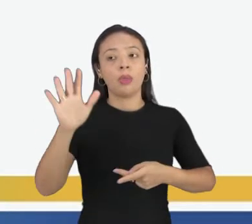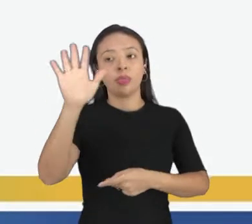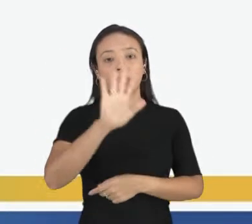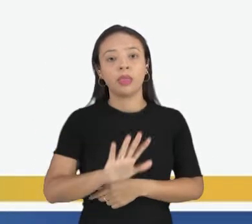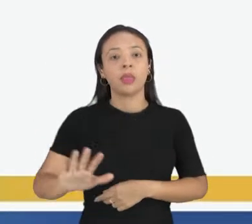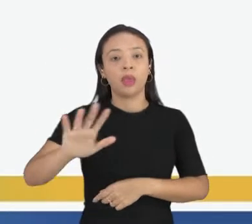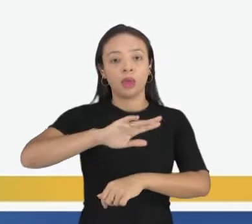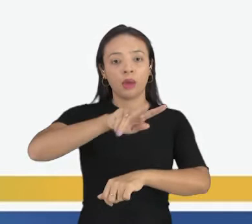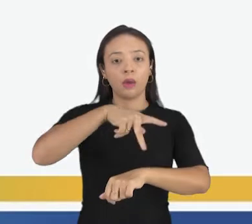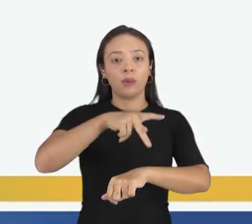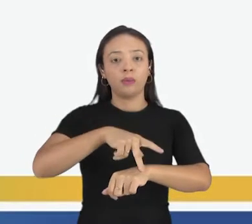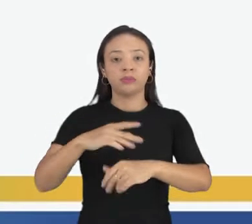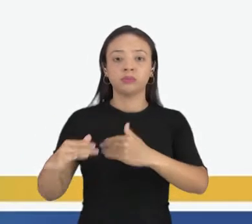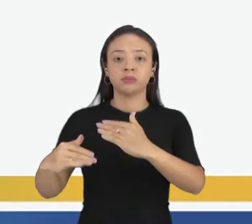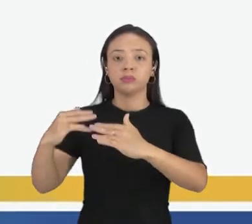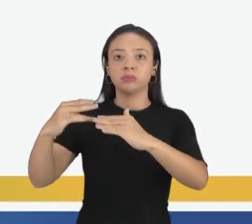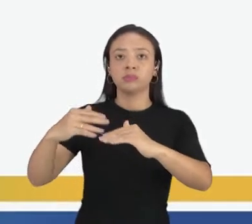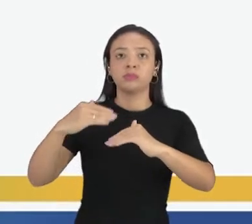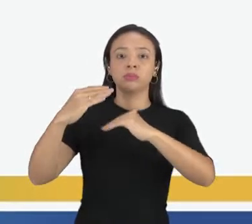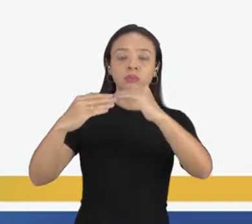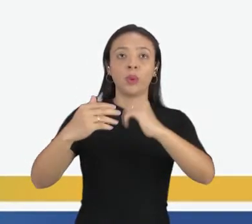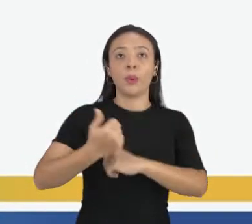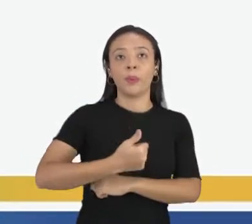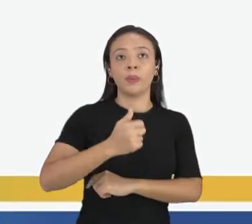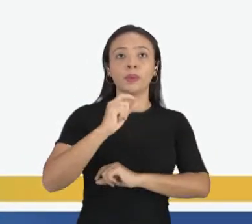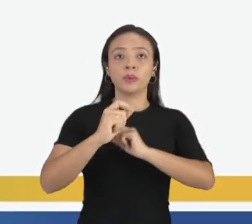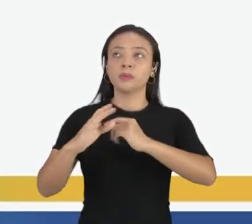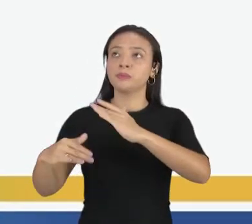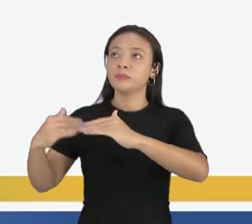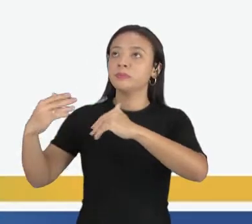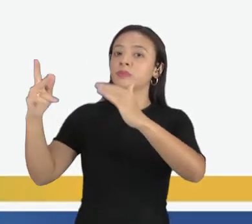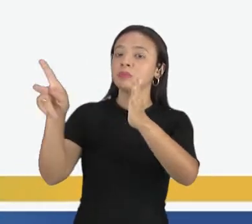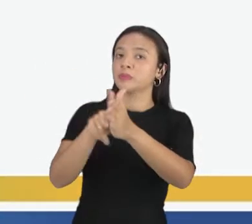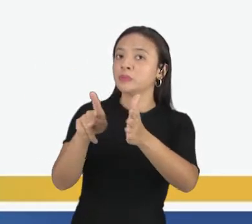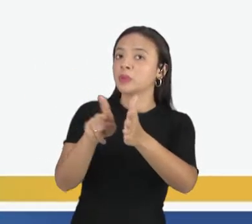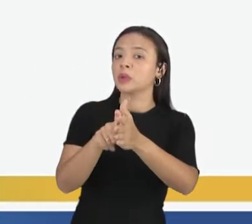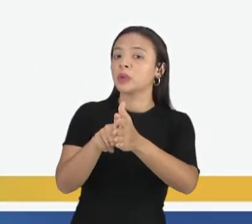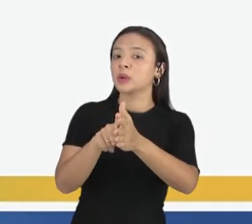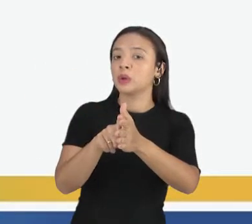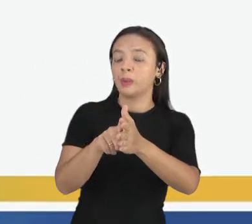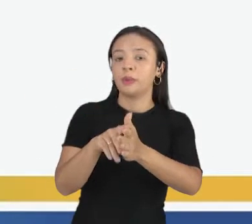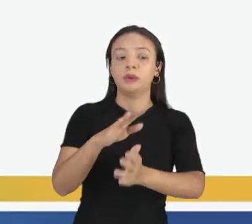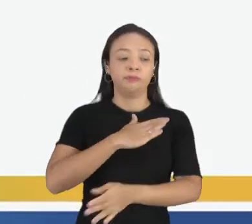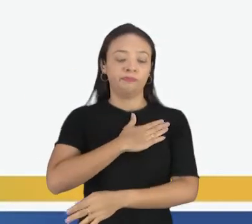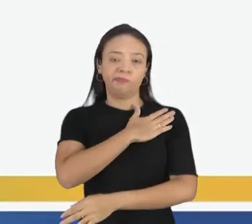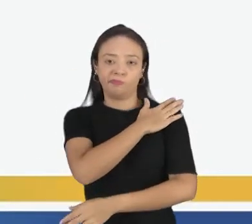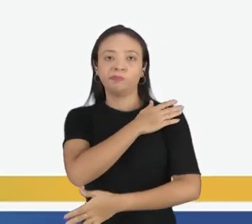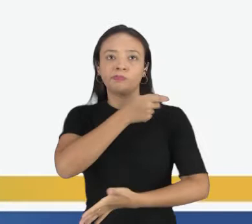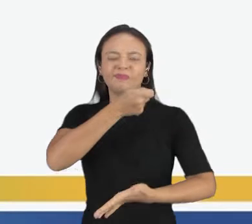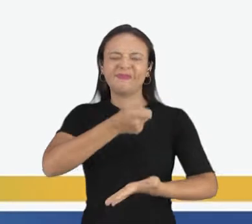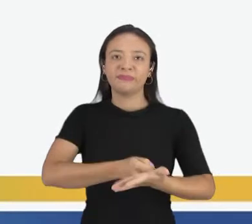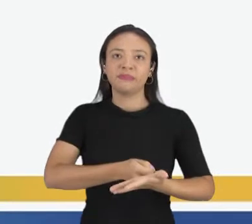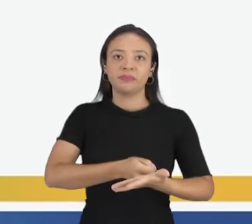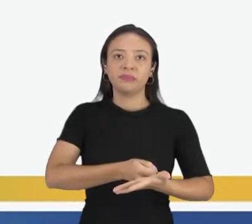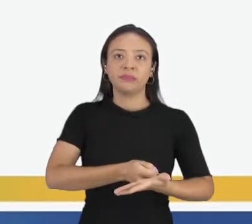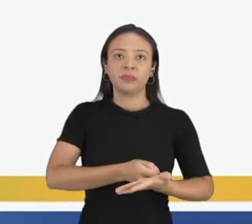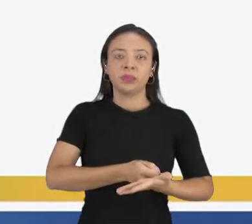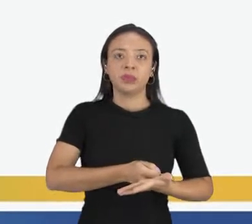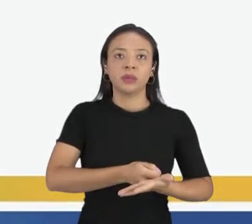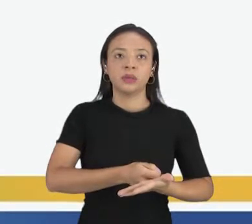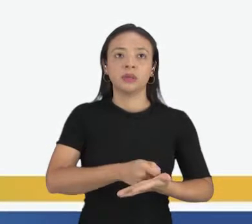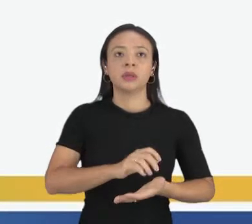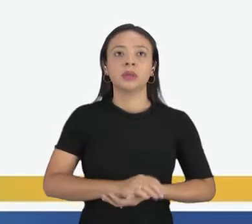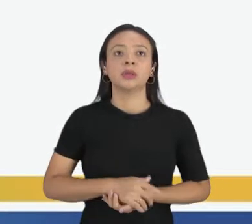O primeiro, ele reforçou o projeto desenvolvimentista do regime militar, né, que no governo do general